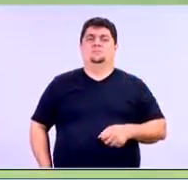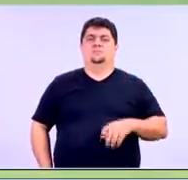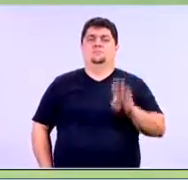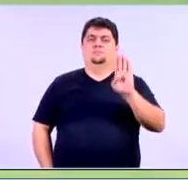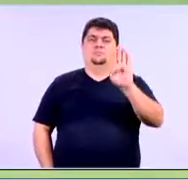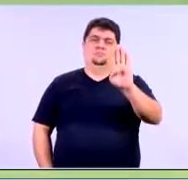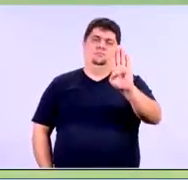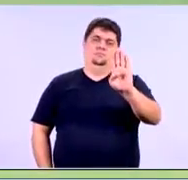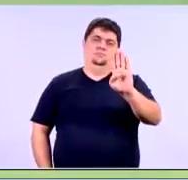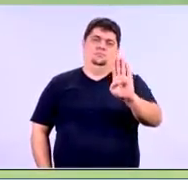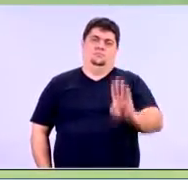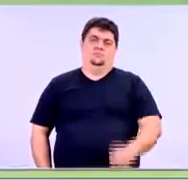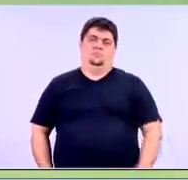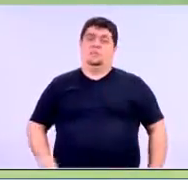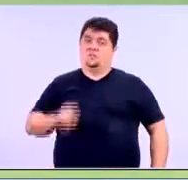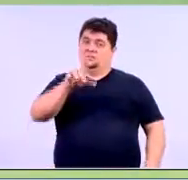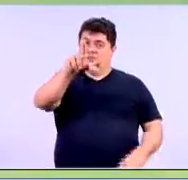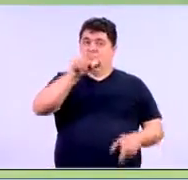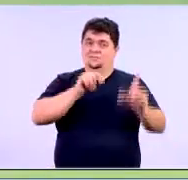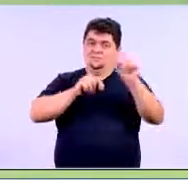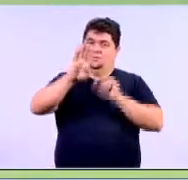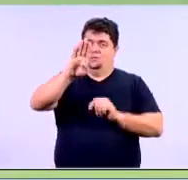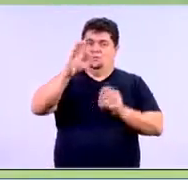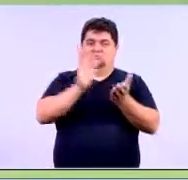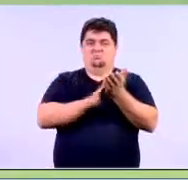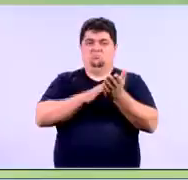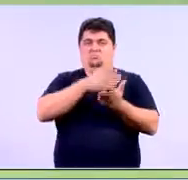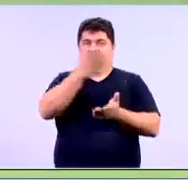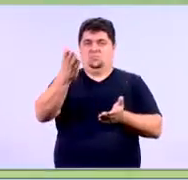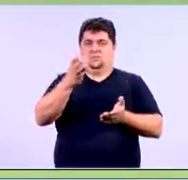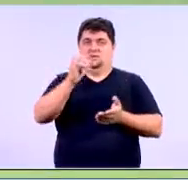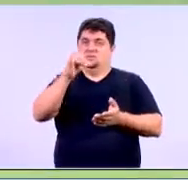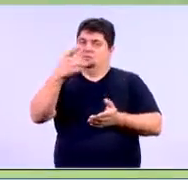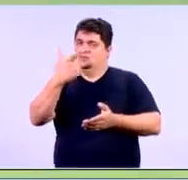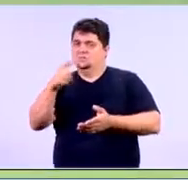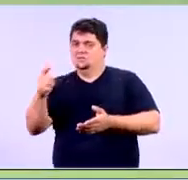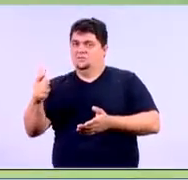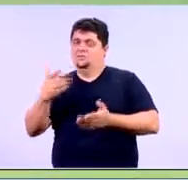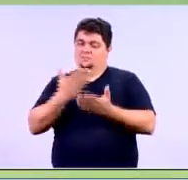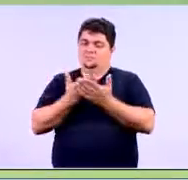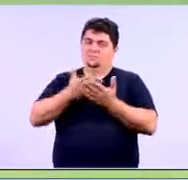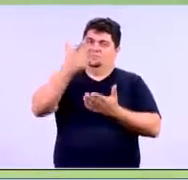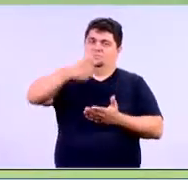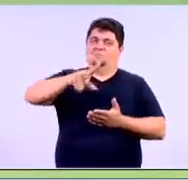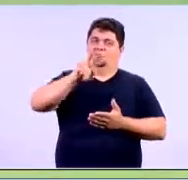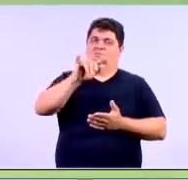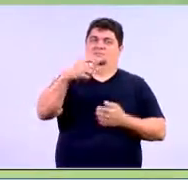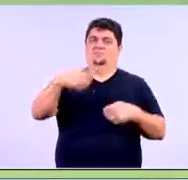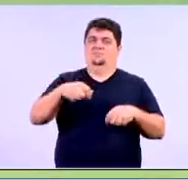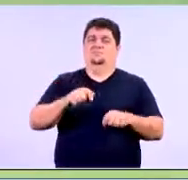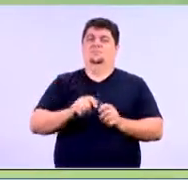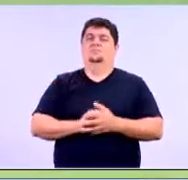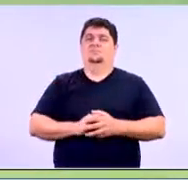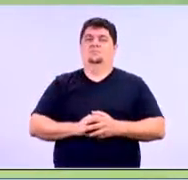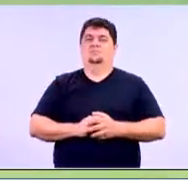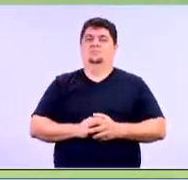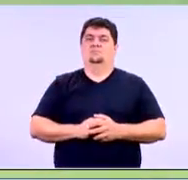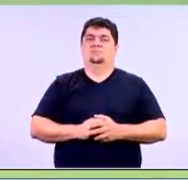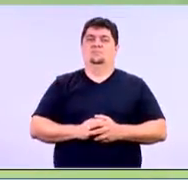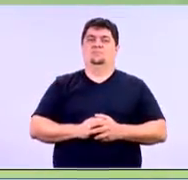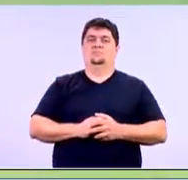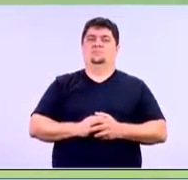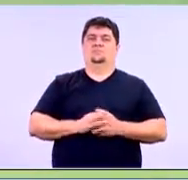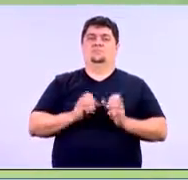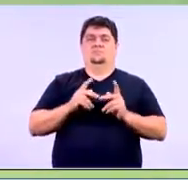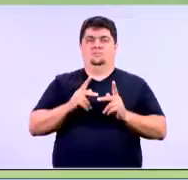letra B. Quem marcou a letra B está de parabéns. Quem não, vamos dar mais uma estudadinha que a gente chega lá. Correto, professor?